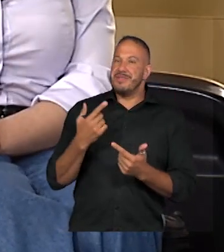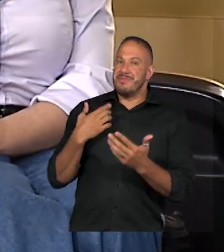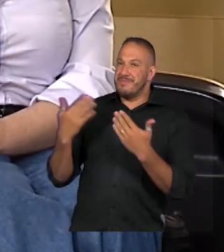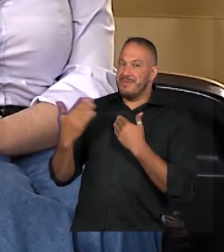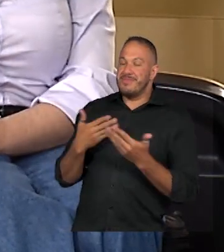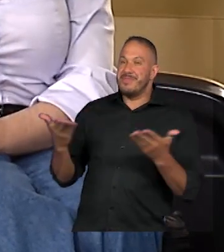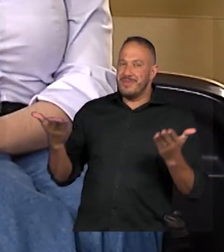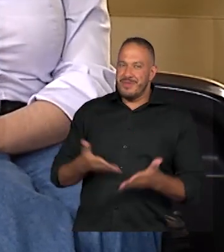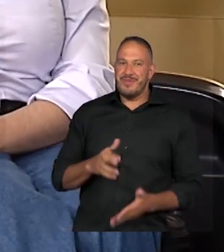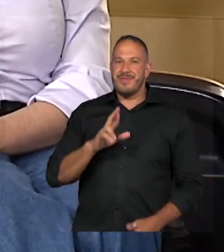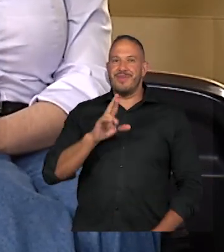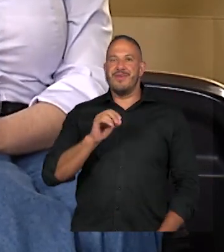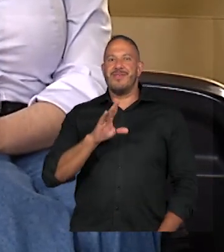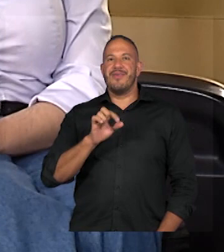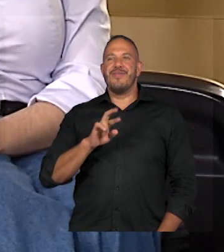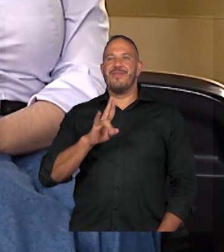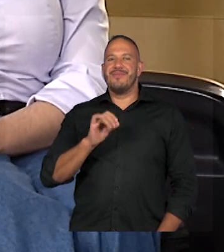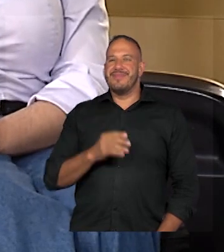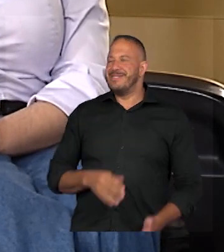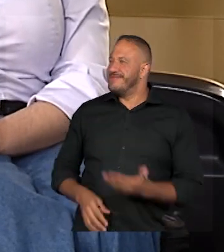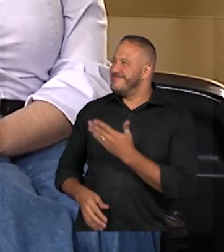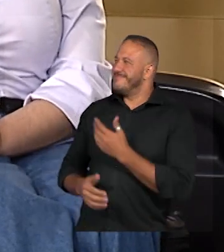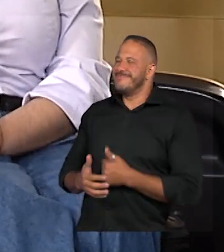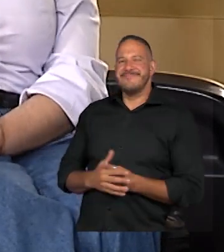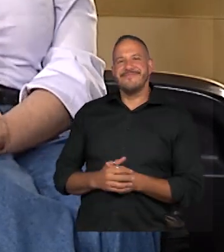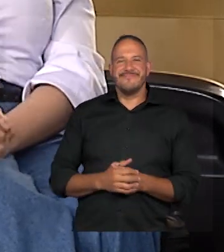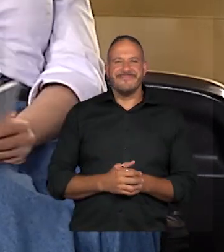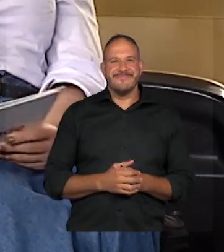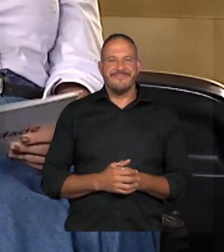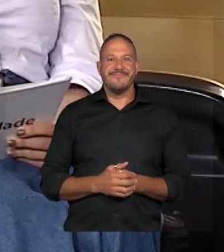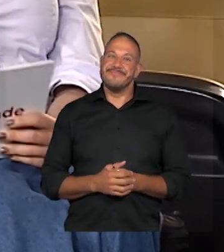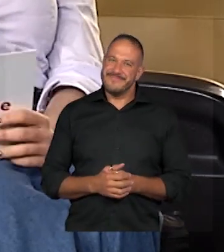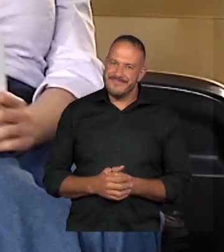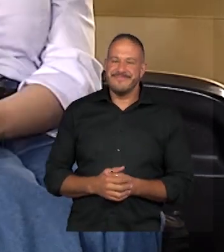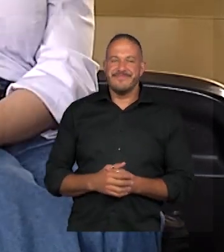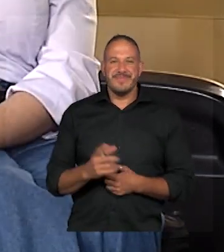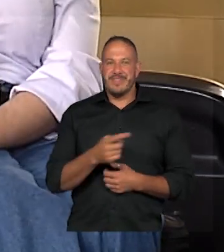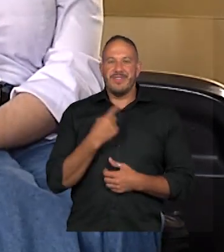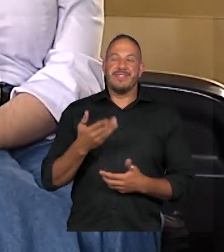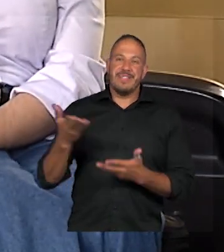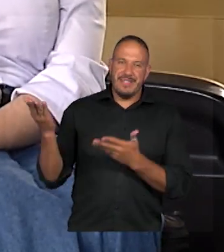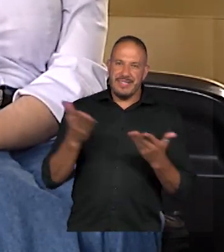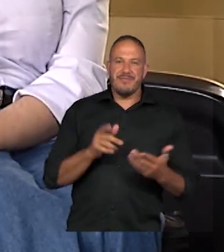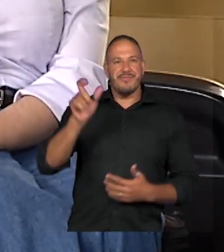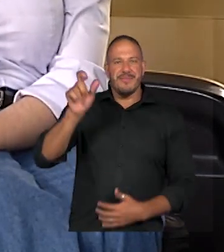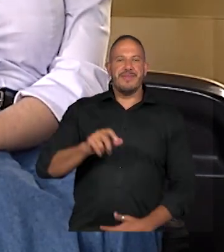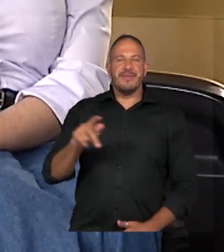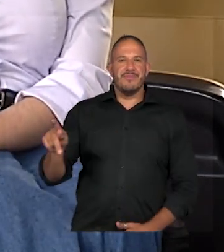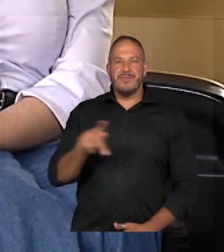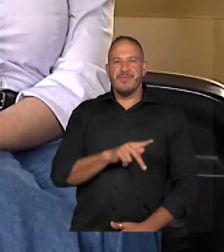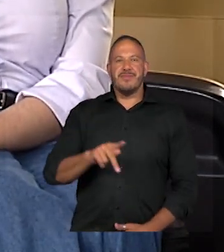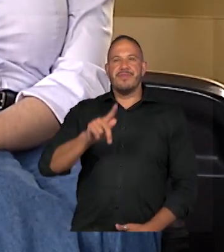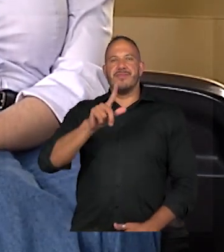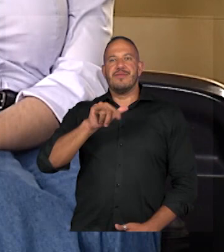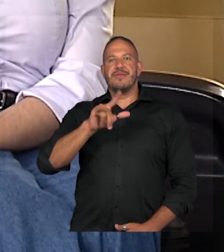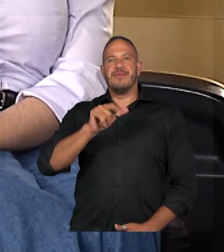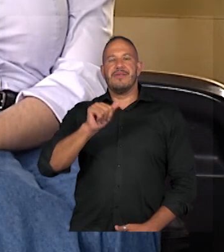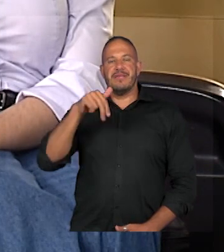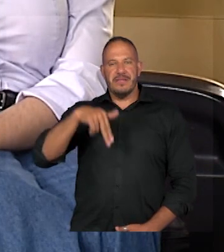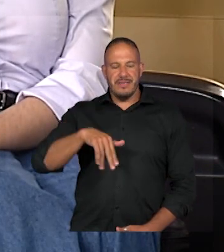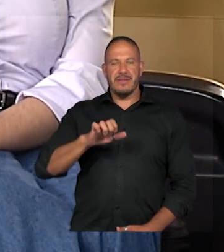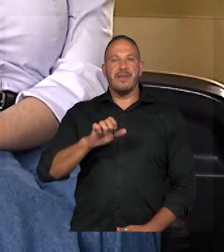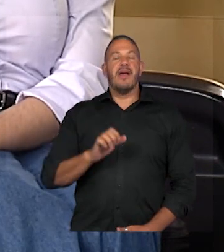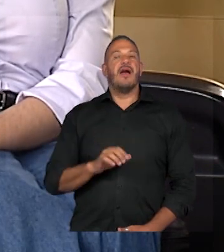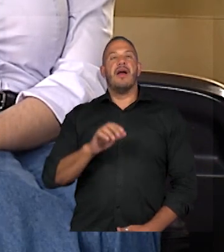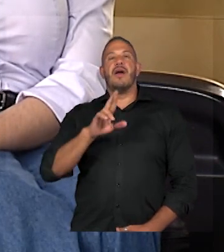com a gente hoje é o Roberto. Oi, Roberto. E para isso nós recebemos a professora Liliane Rodrigues Lucarini, que